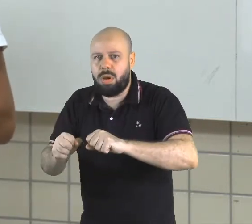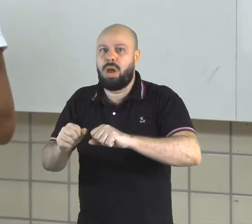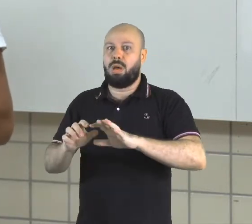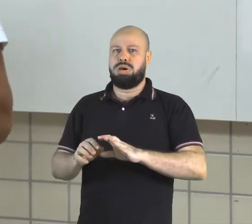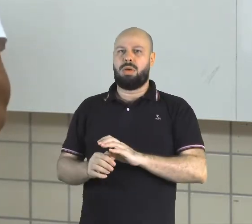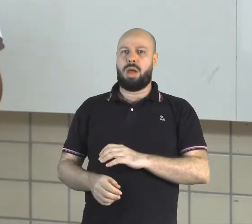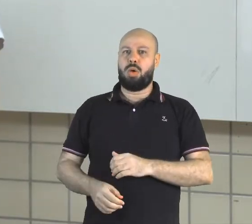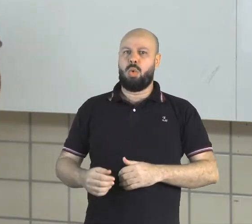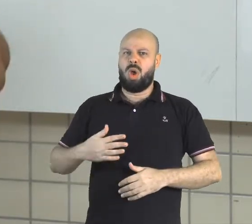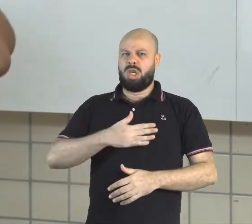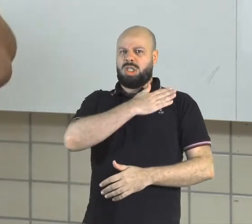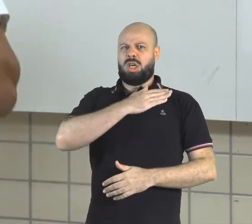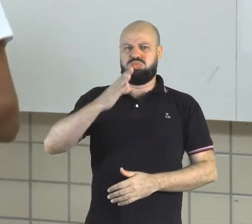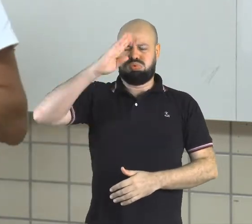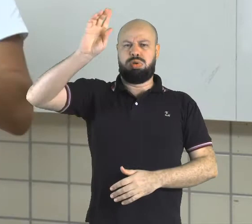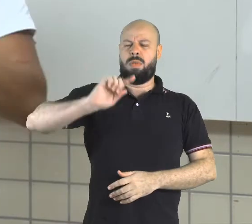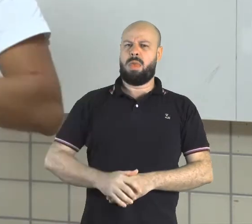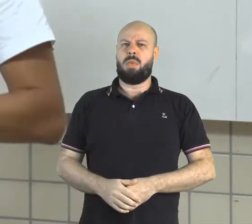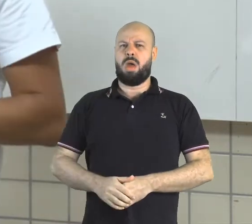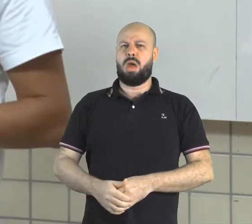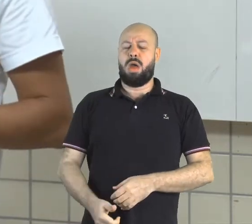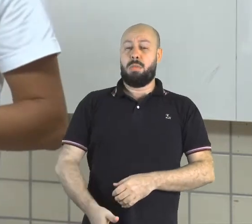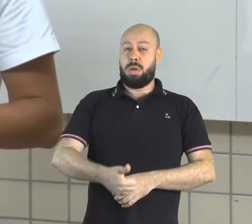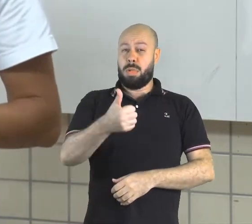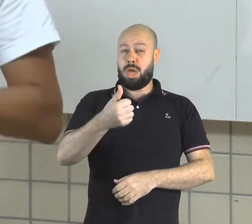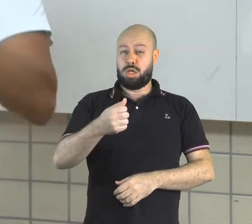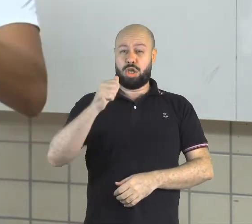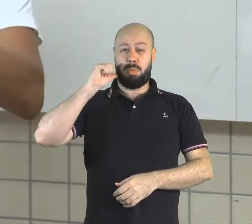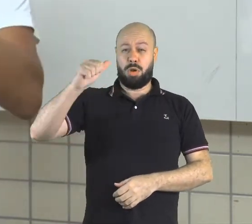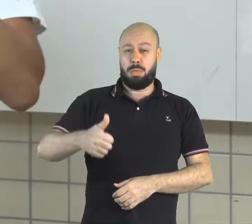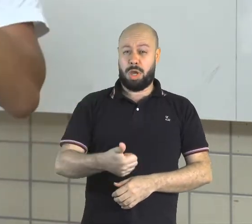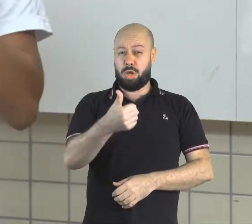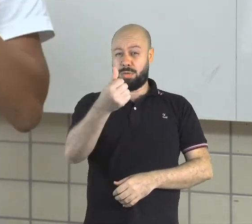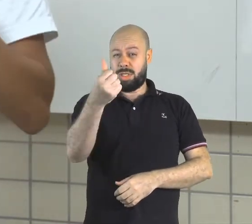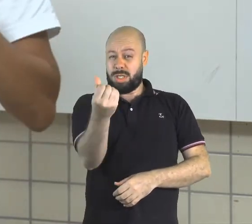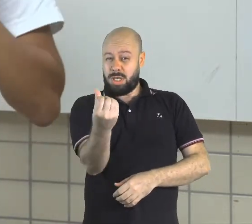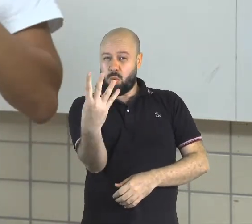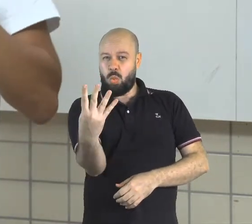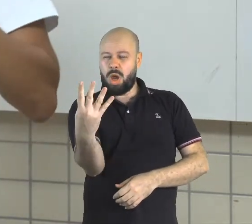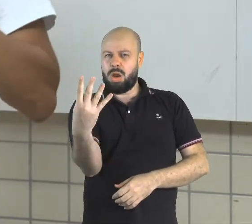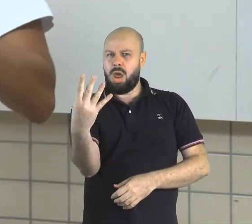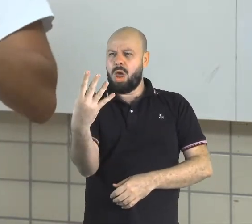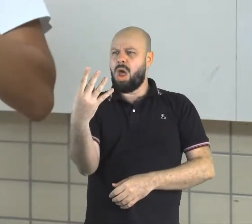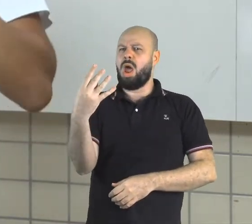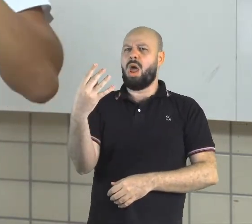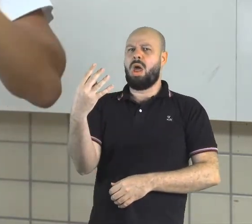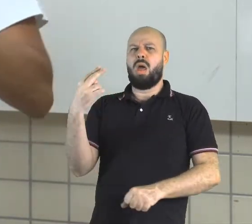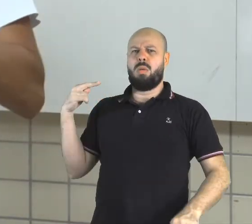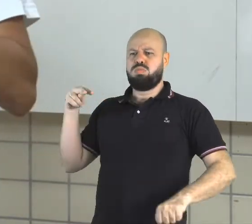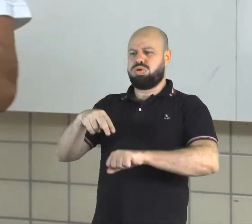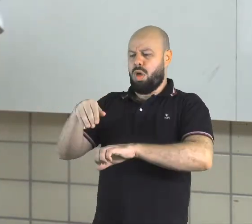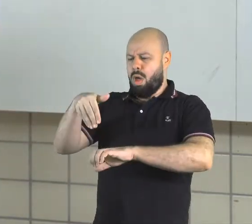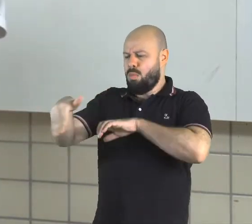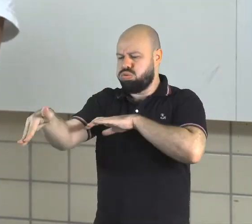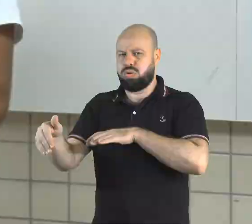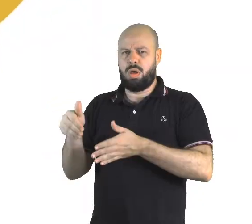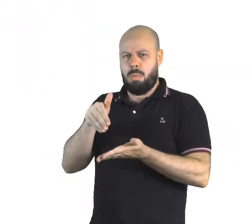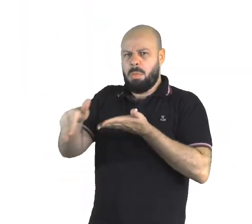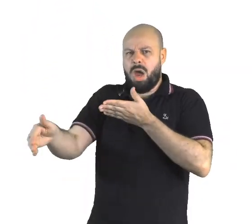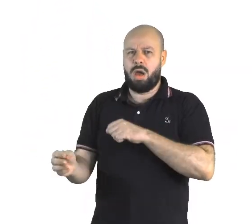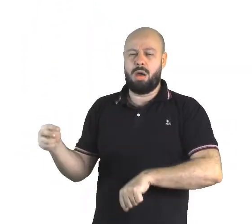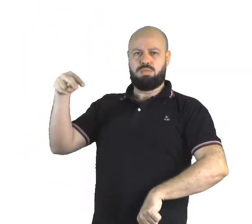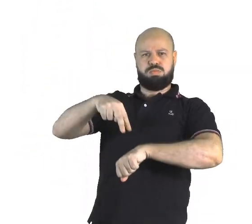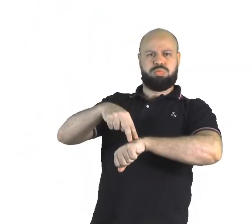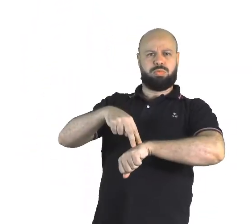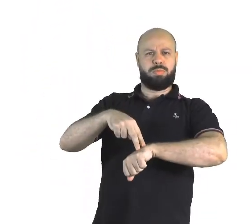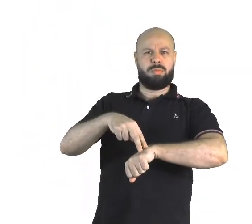1964, o exército assume a presidência do país. E aí nós começamos uma sucessão de vários presidentes,